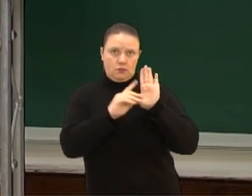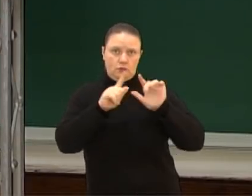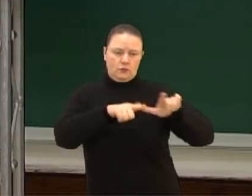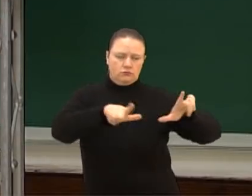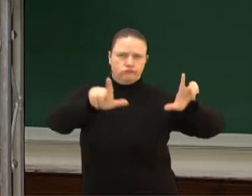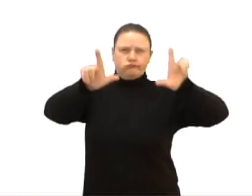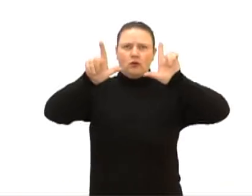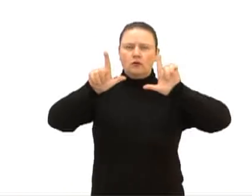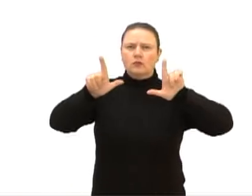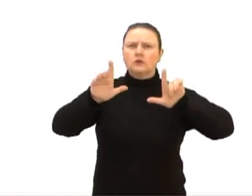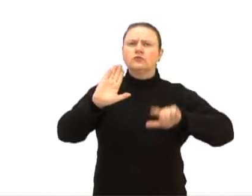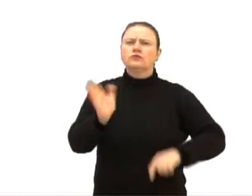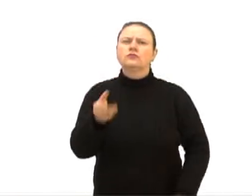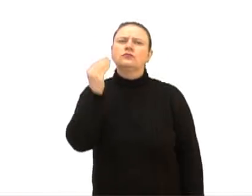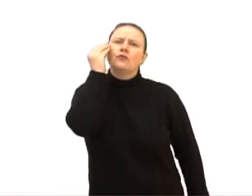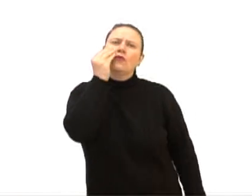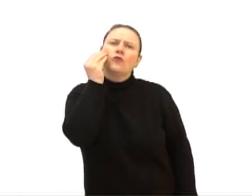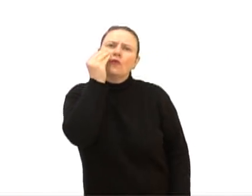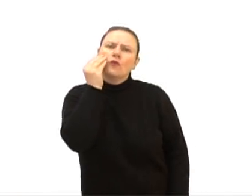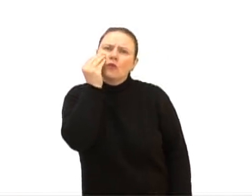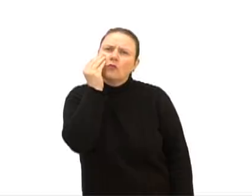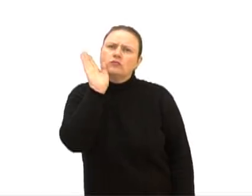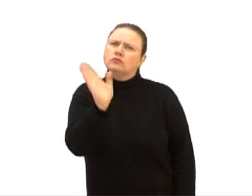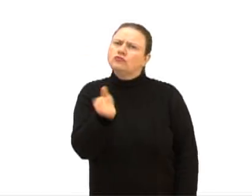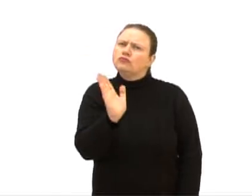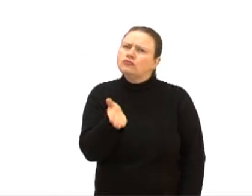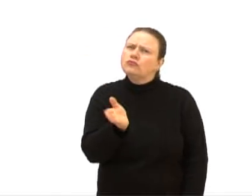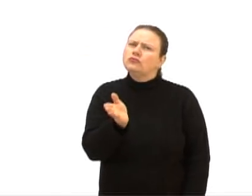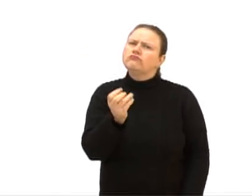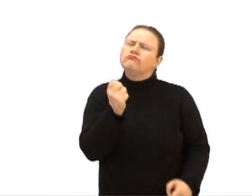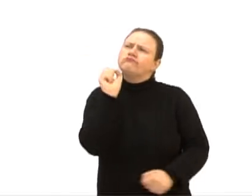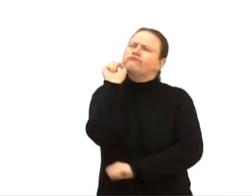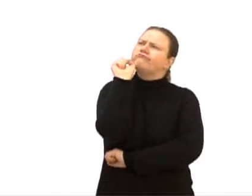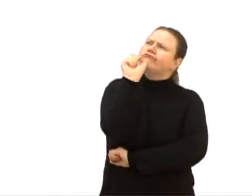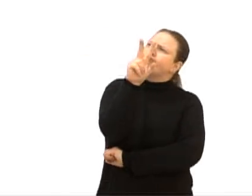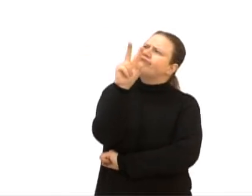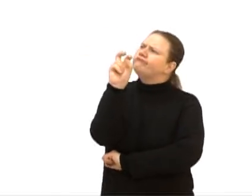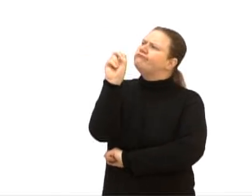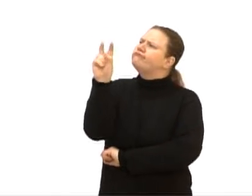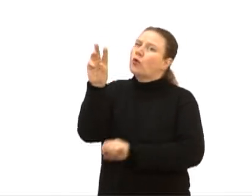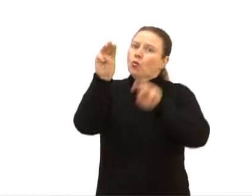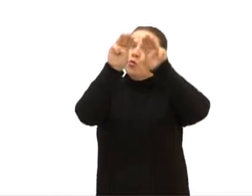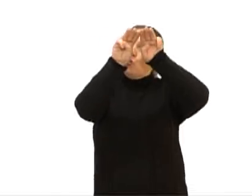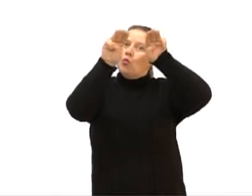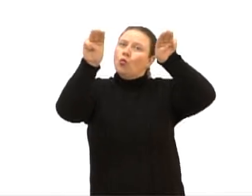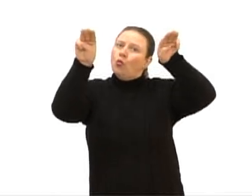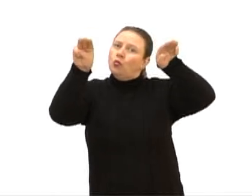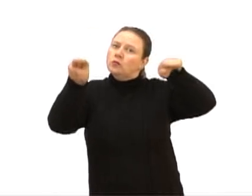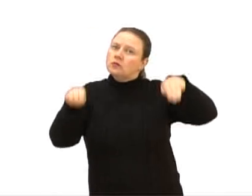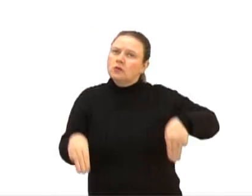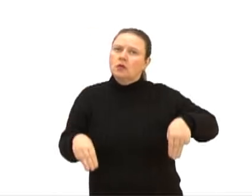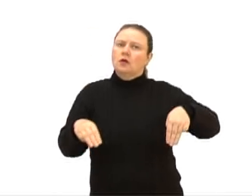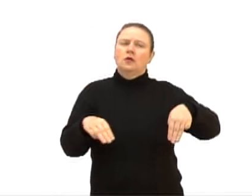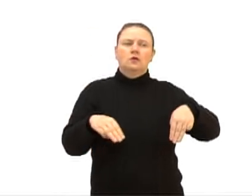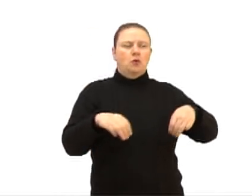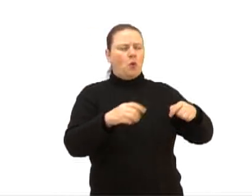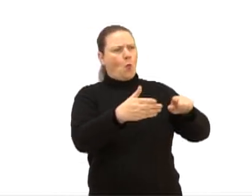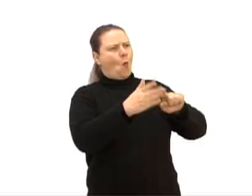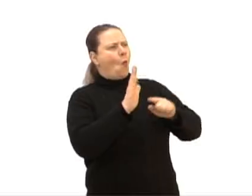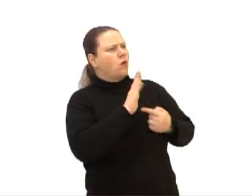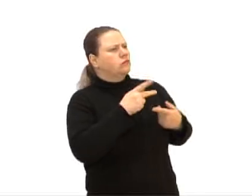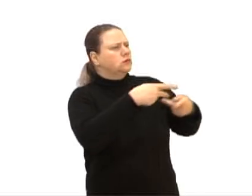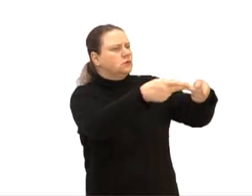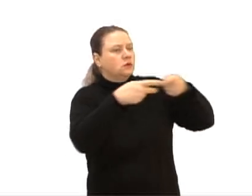tela. Você já teve a oportunidade de observar telas em museus, espaços de exposição?